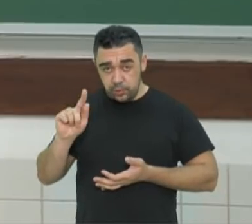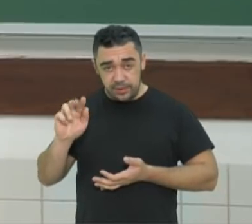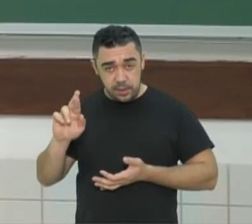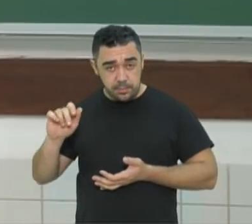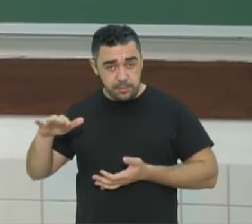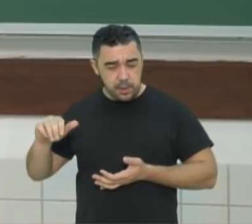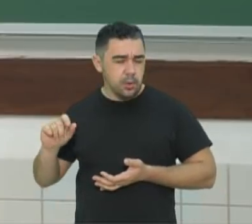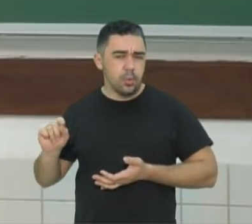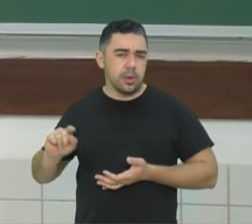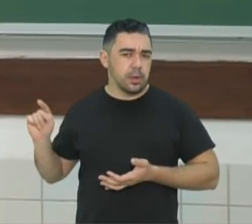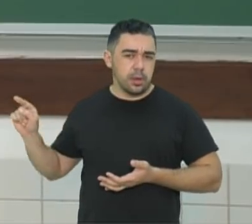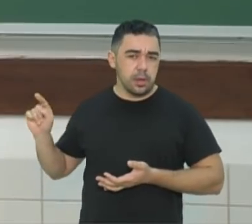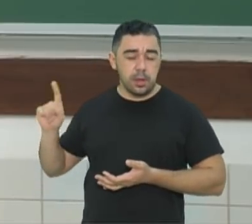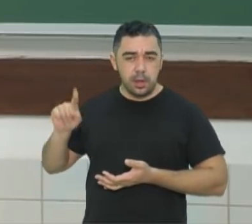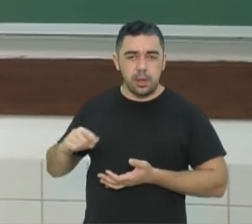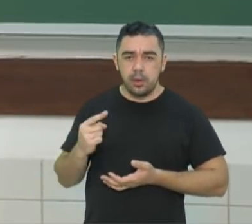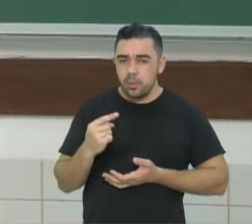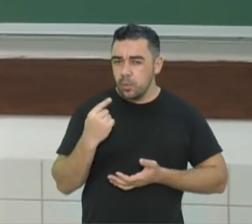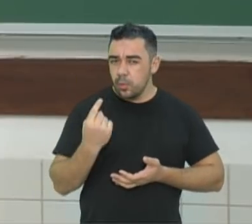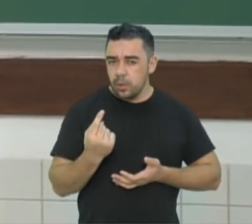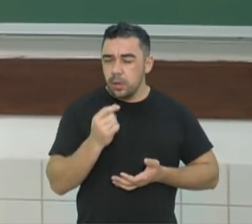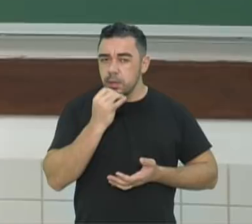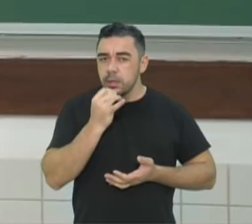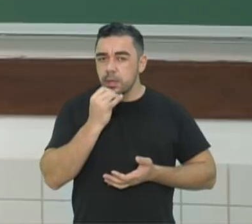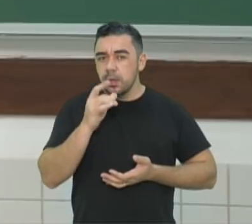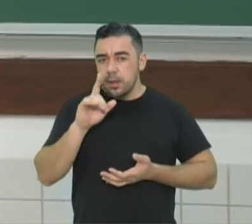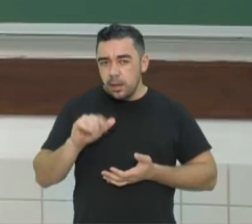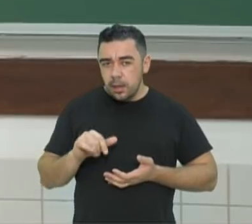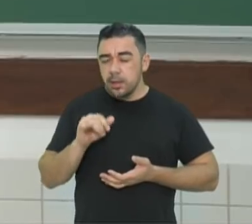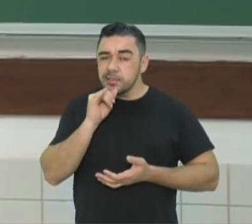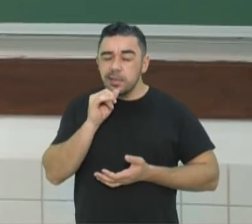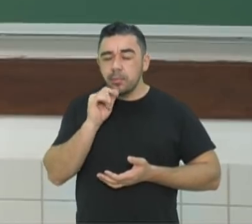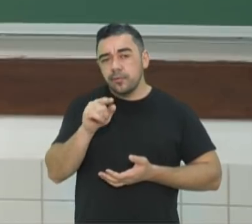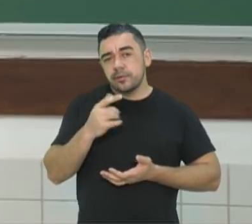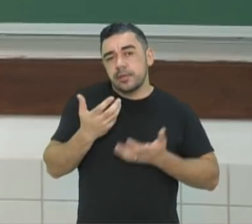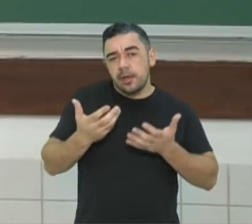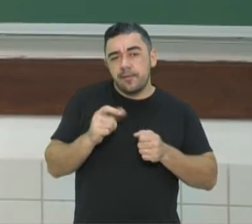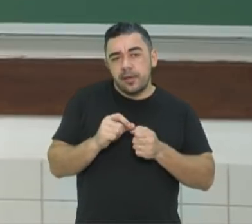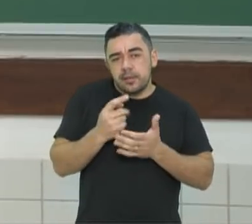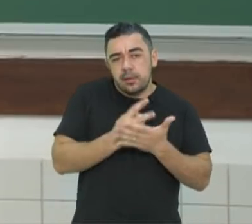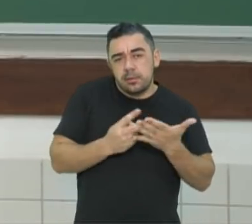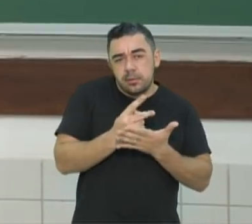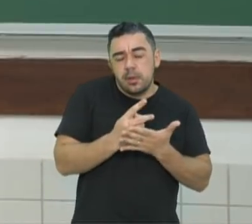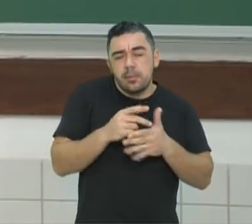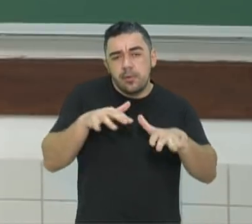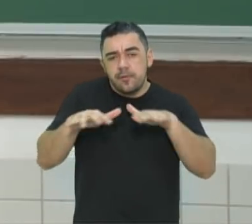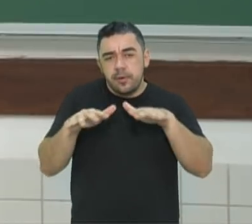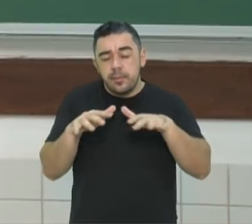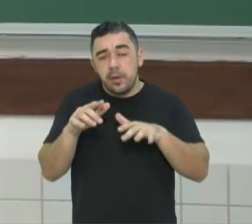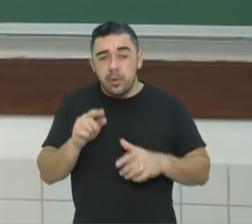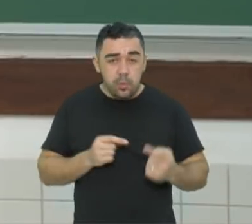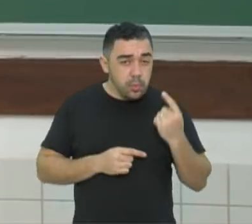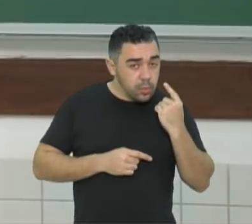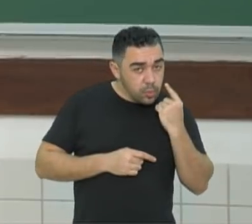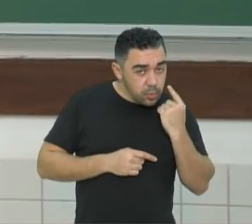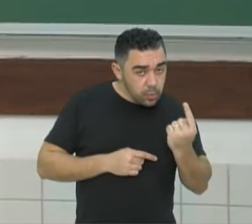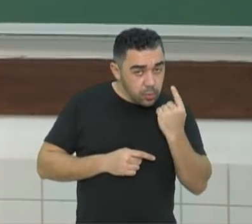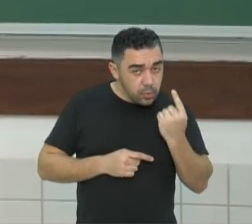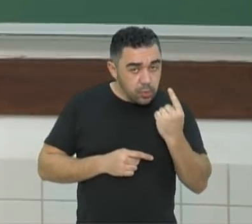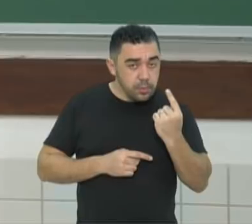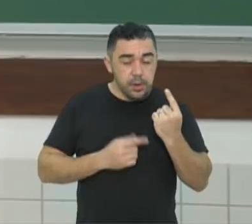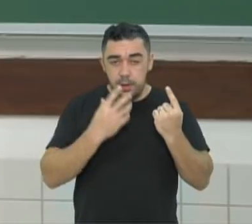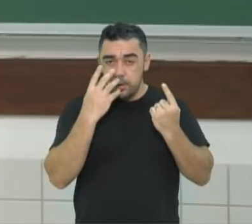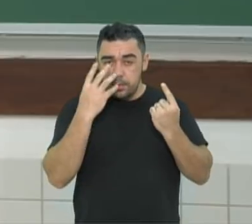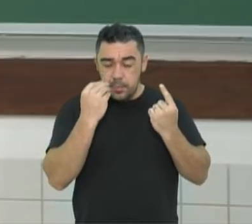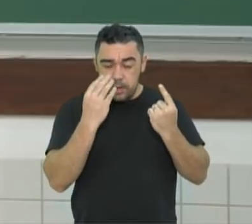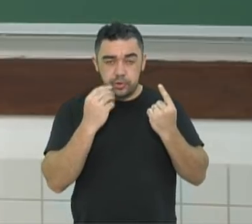fotograma ele é uma unidade, tá, de uma determinada animação que você quer produzir. Uma das unidades, das imagens